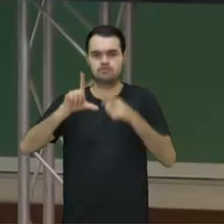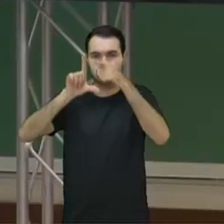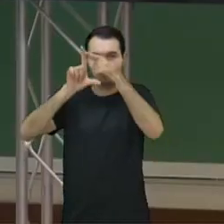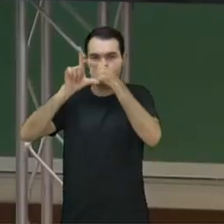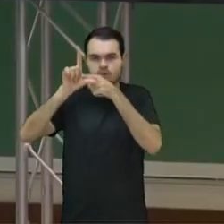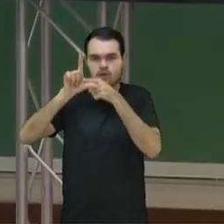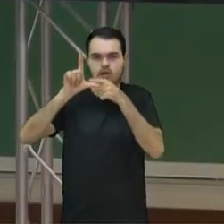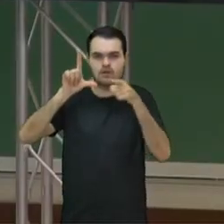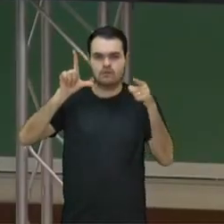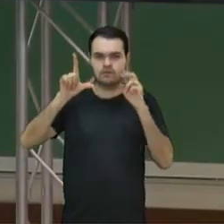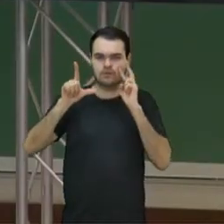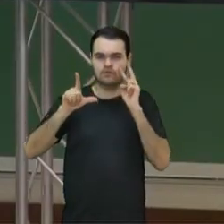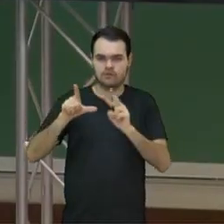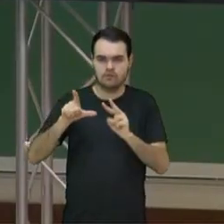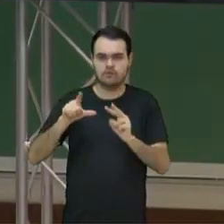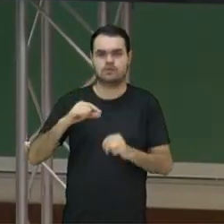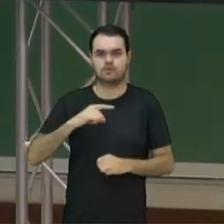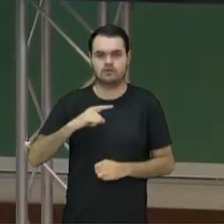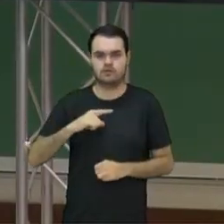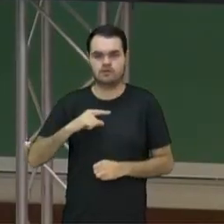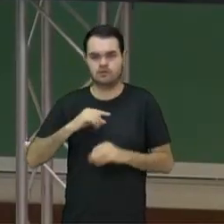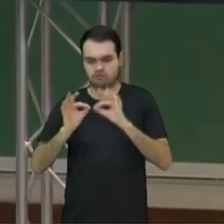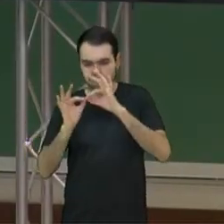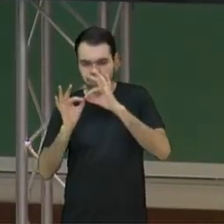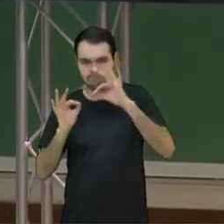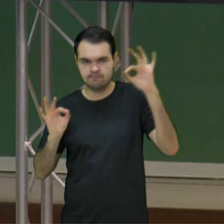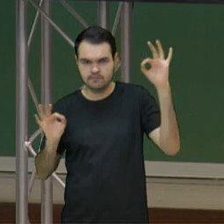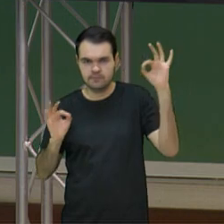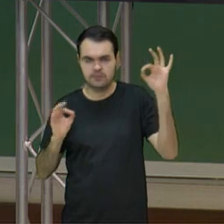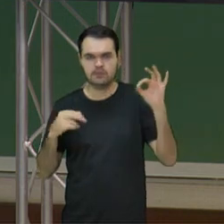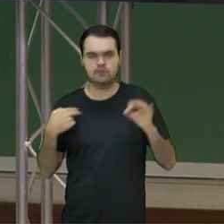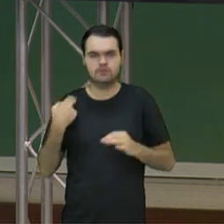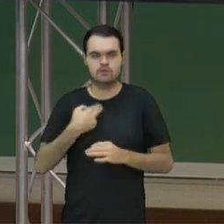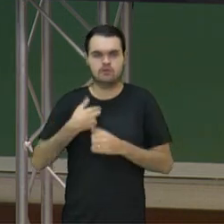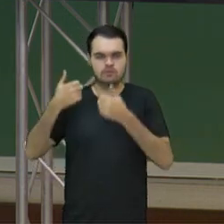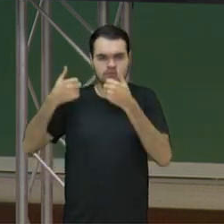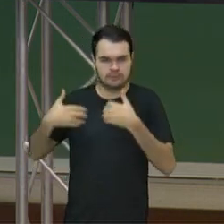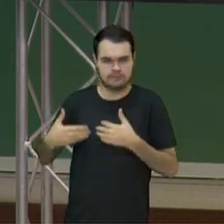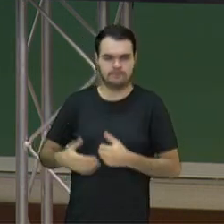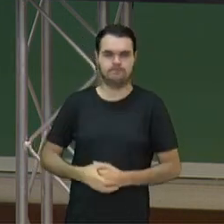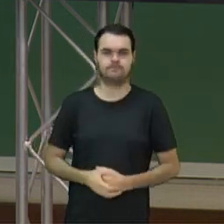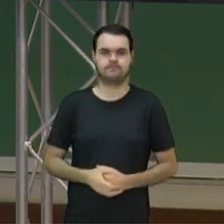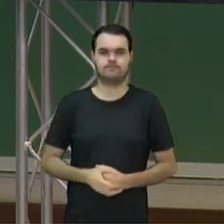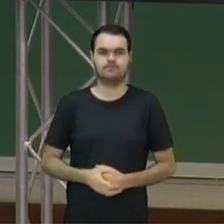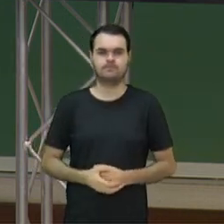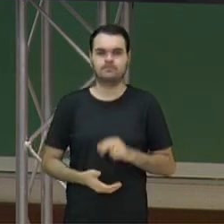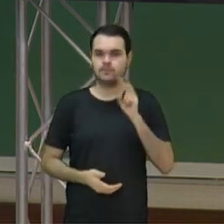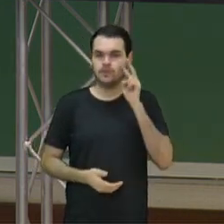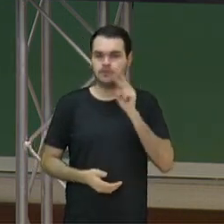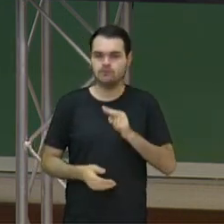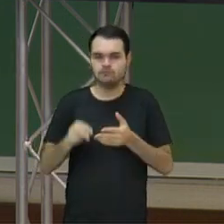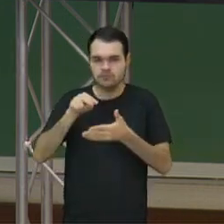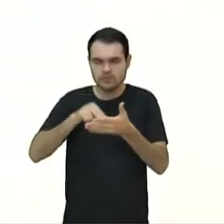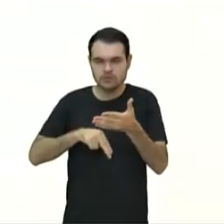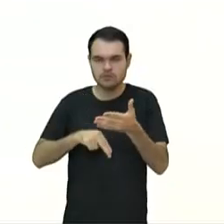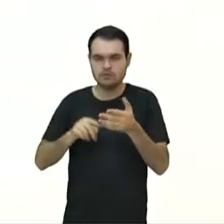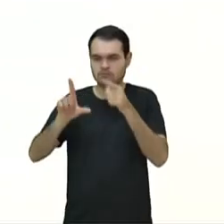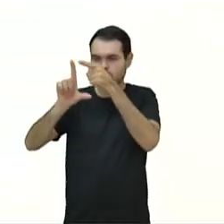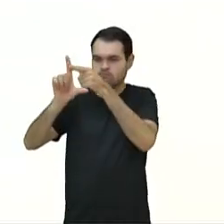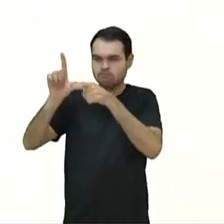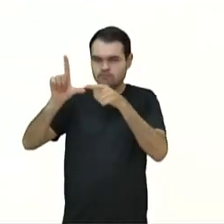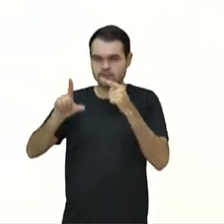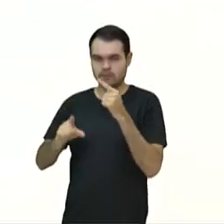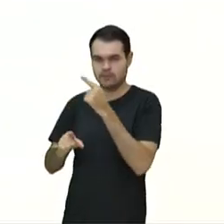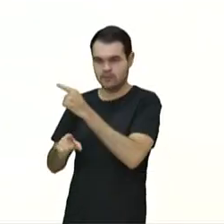né? Da linha reta aqui que nós comentamos. Então aqui, ó, vamos ler aqui. No gráfico ao lado,